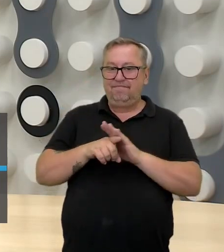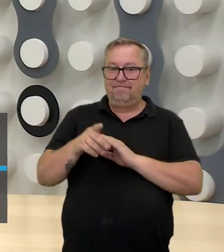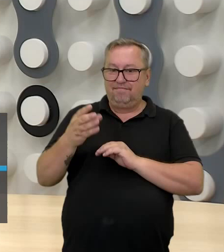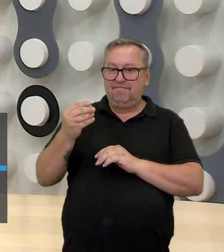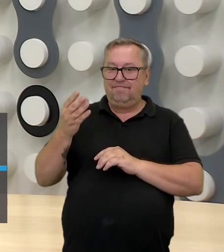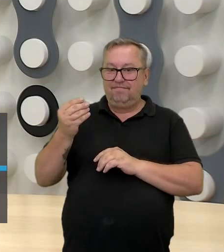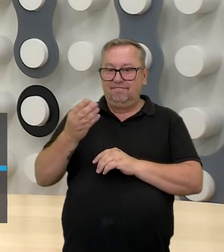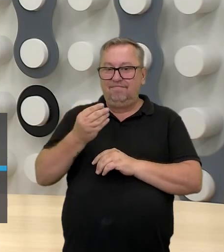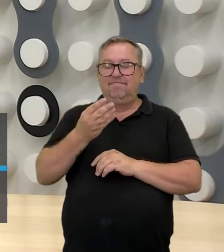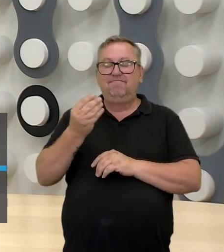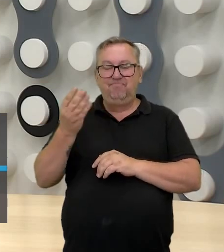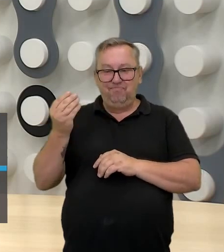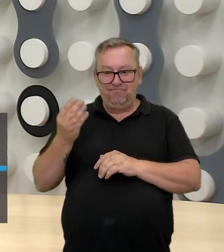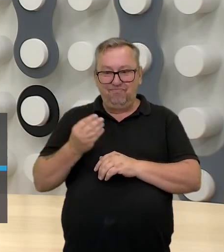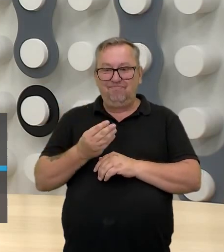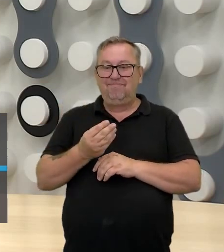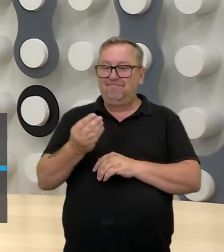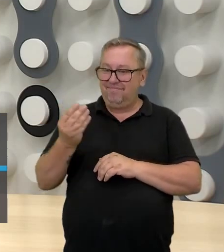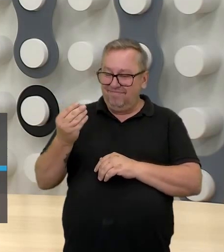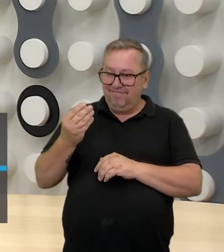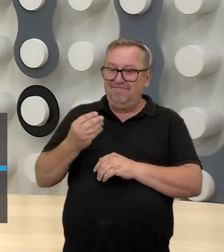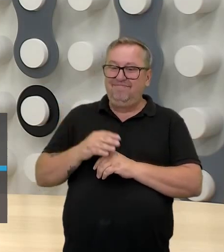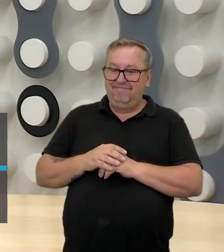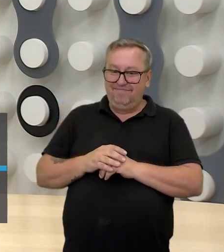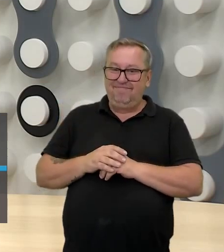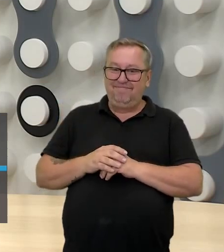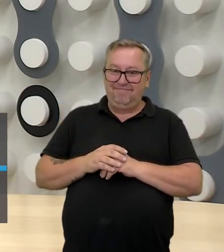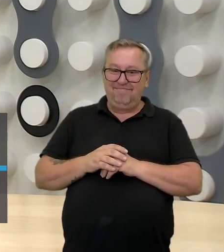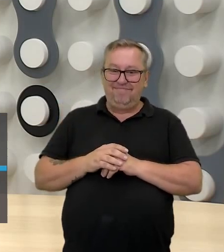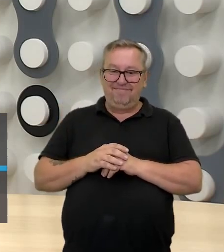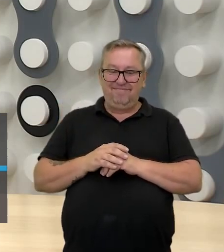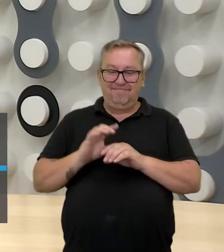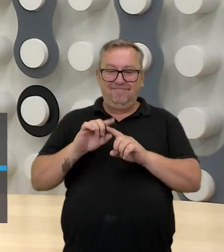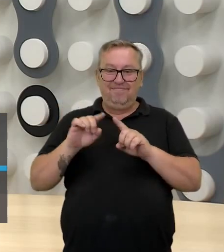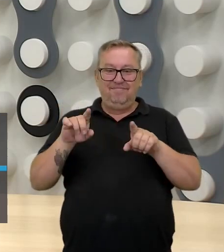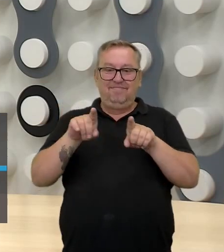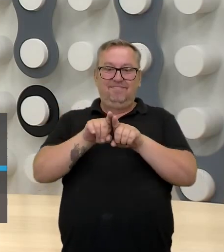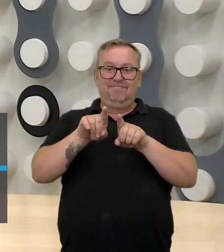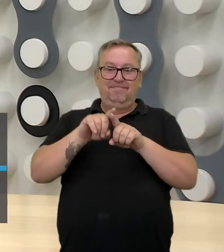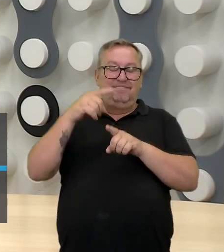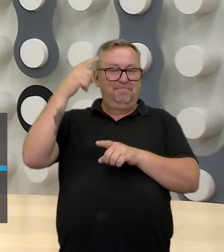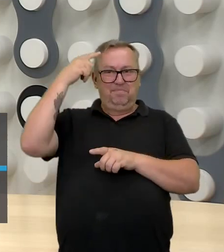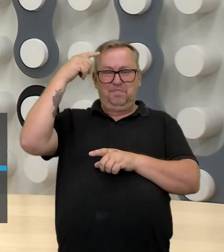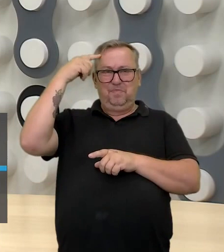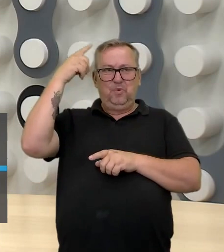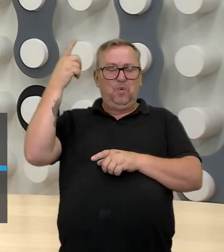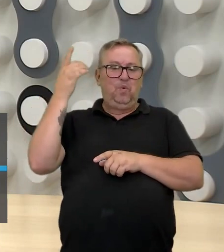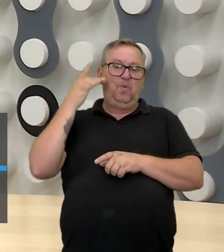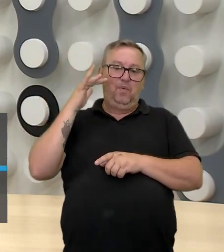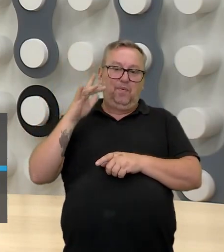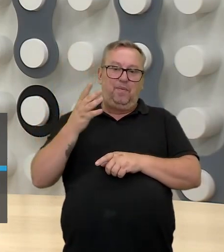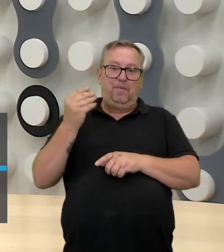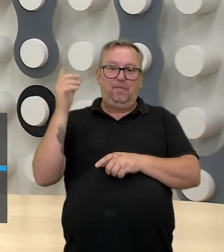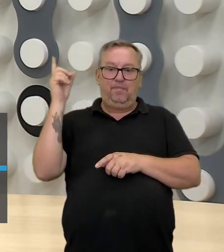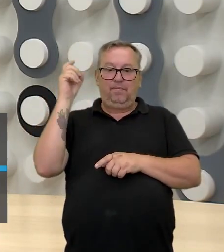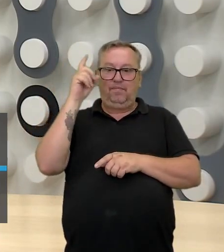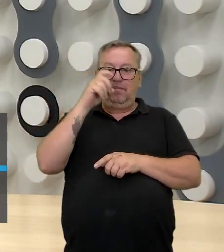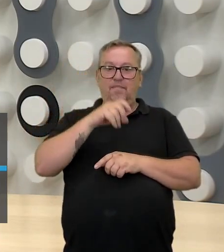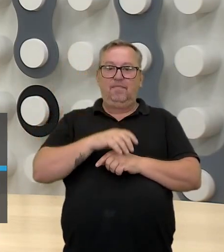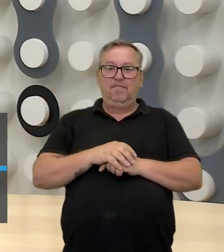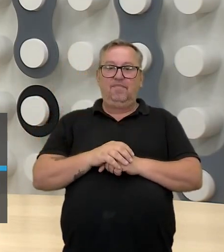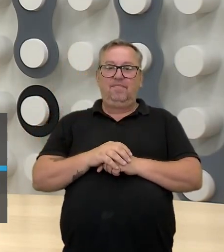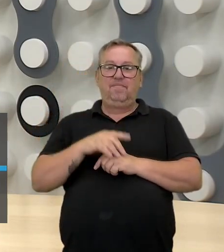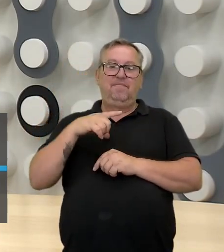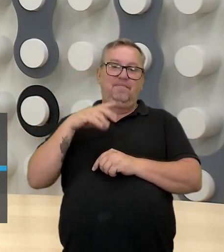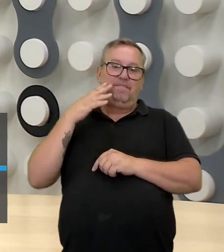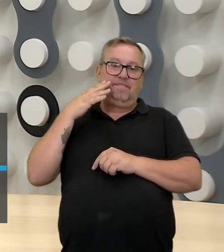né? Muitos. O pessoal está falando aí, mas numericamente o pessoal não tem ideia de quantos foram. É muito difícil numerar, né? A